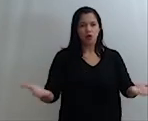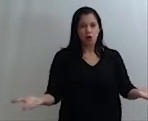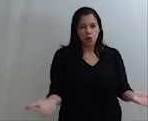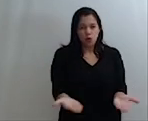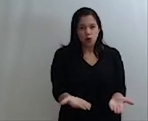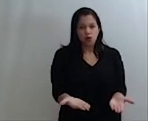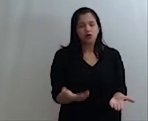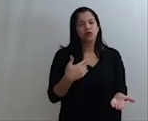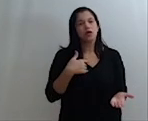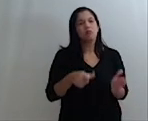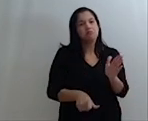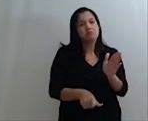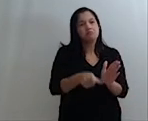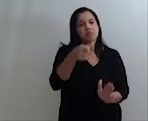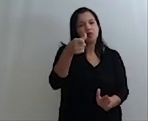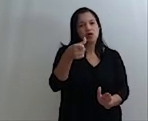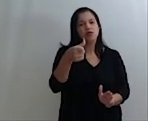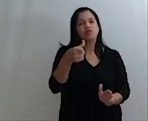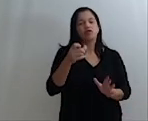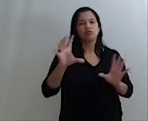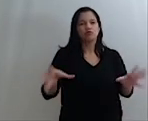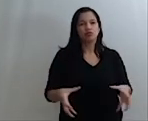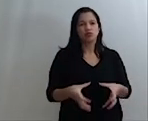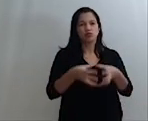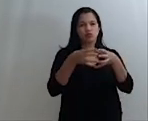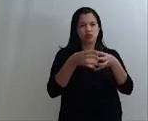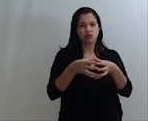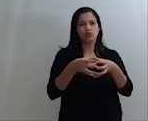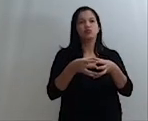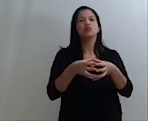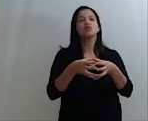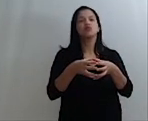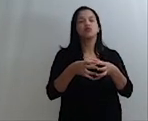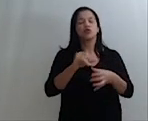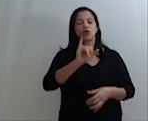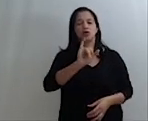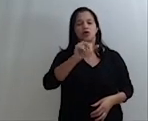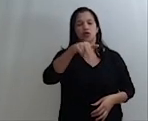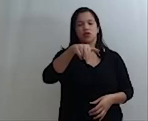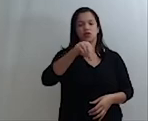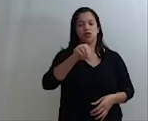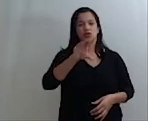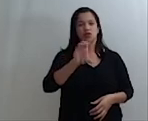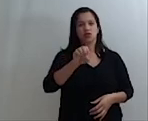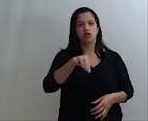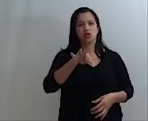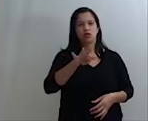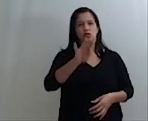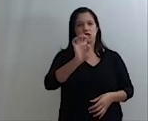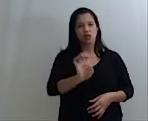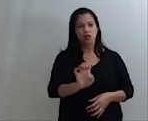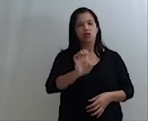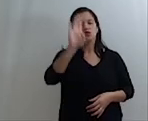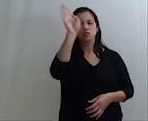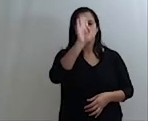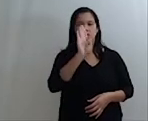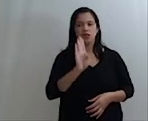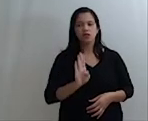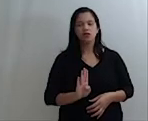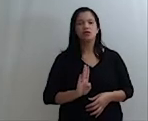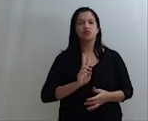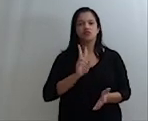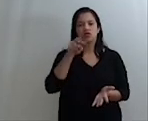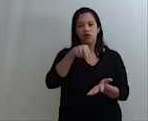primeira vez que o Innocence Project Brasil tem a honra de atuar como amigo da corte eh e eu faço isso